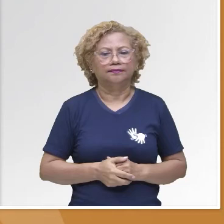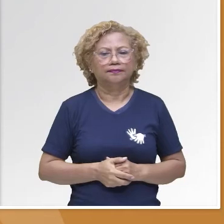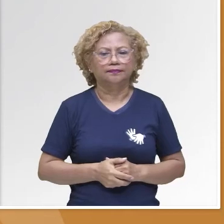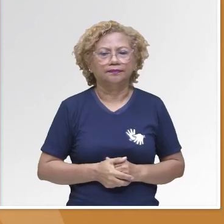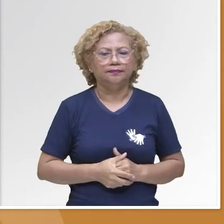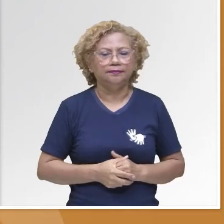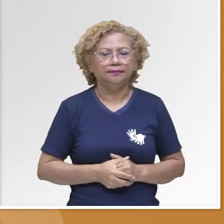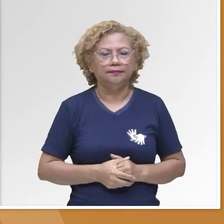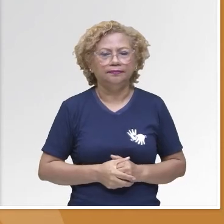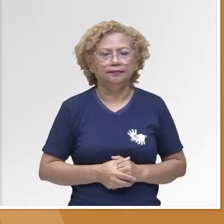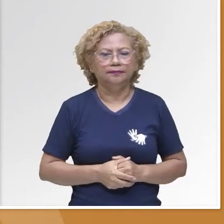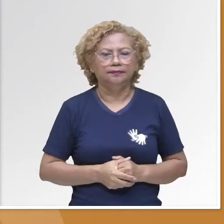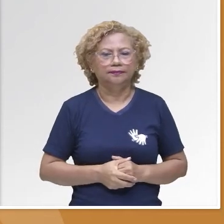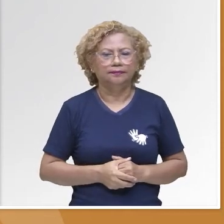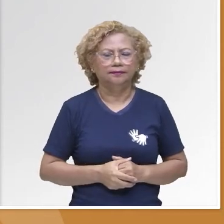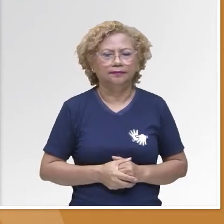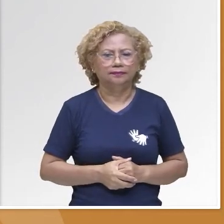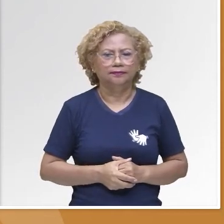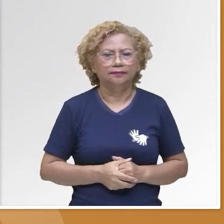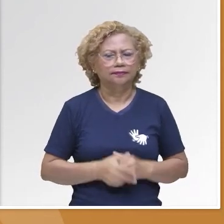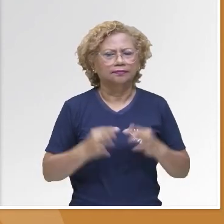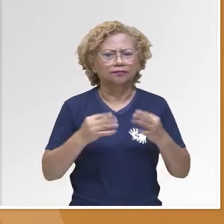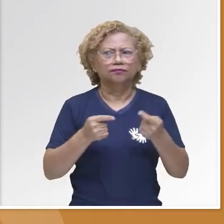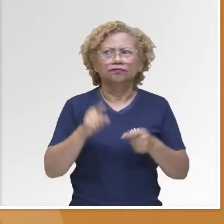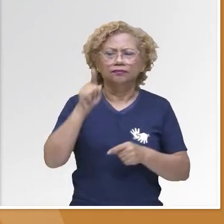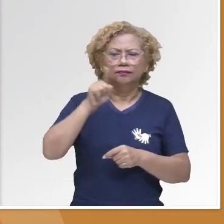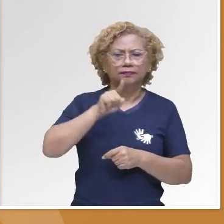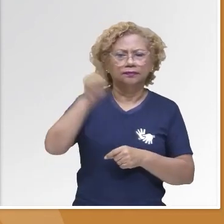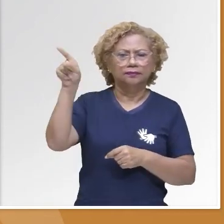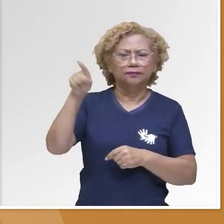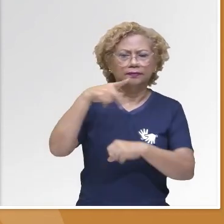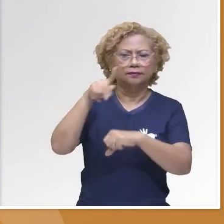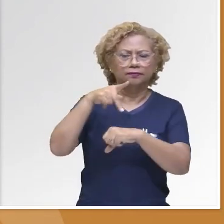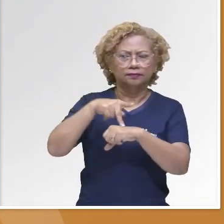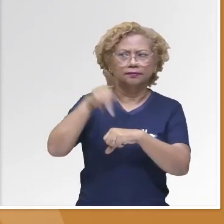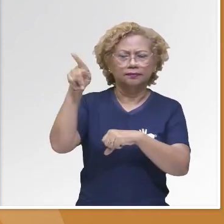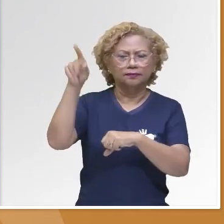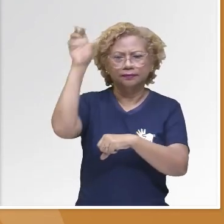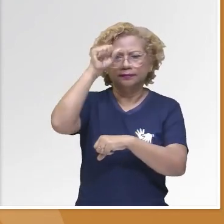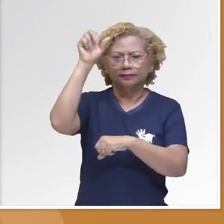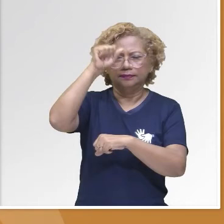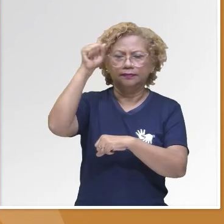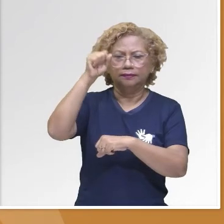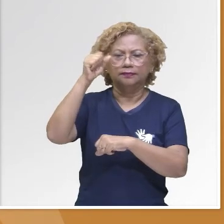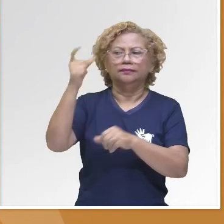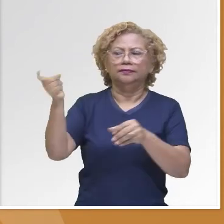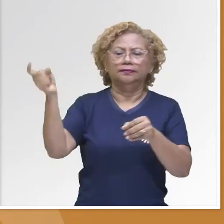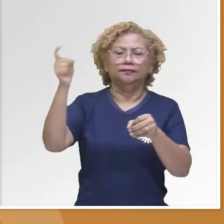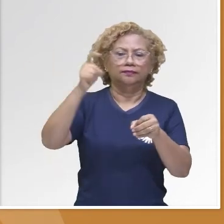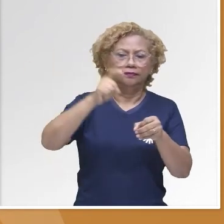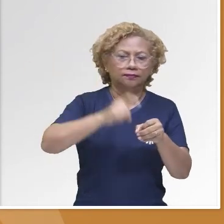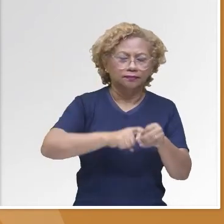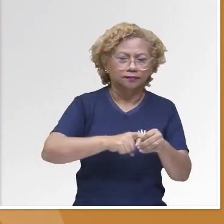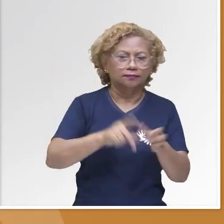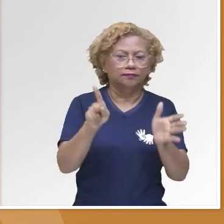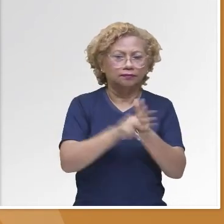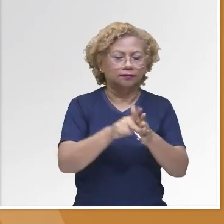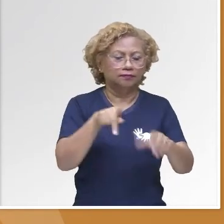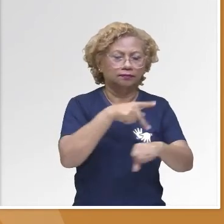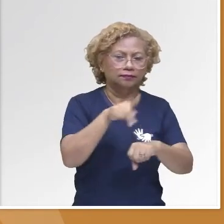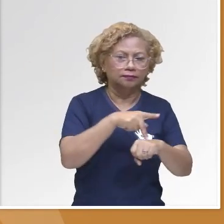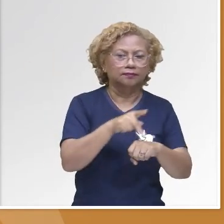trabalho que aprendeu em outro país. Eles tinham também, né, o objetivo de